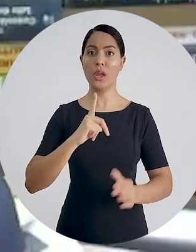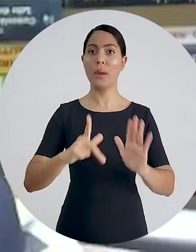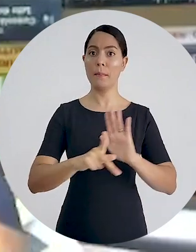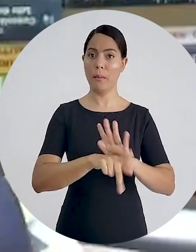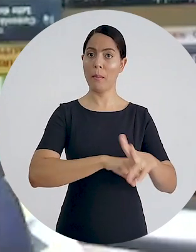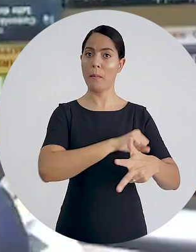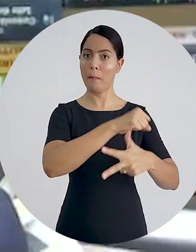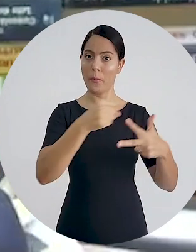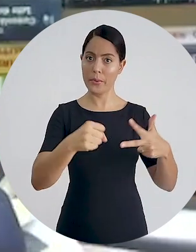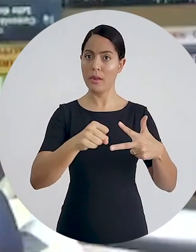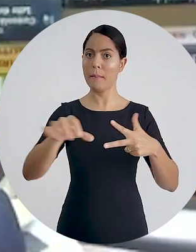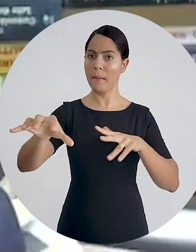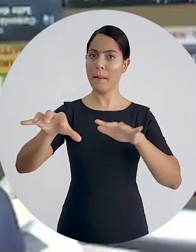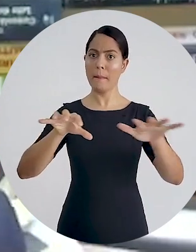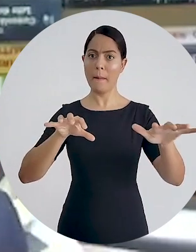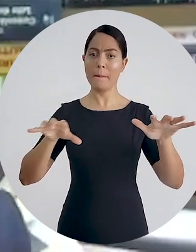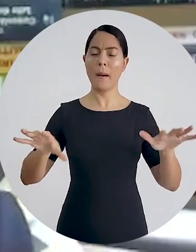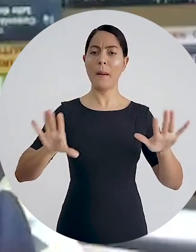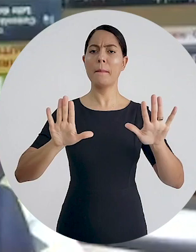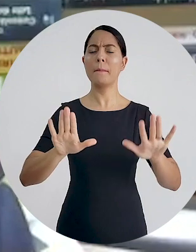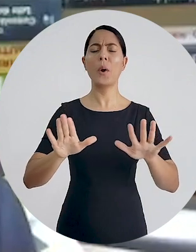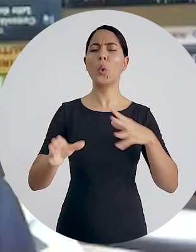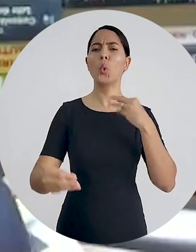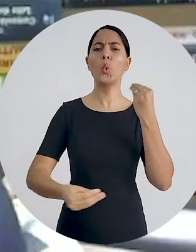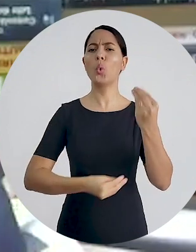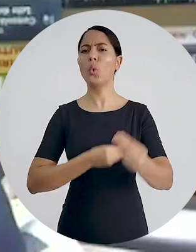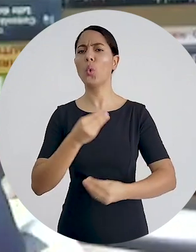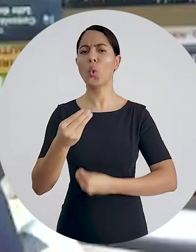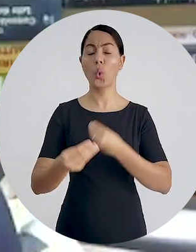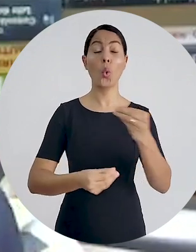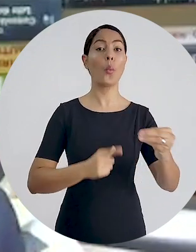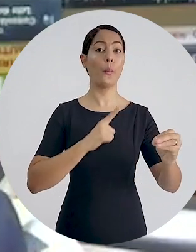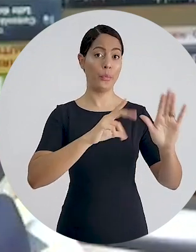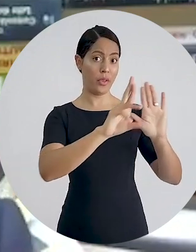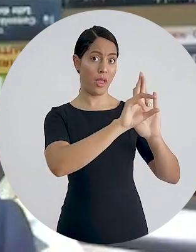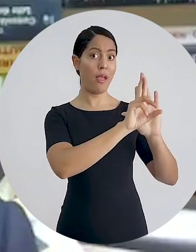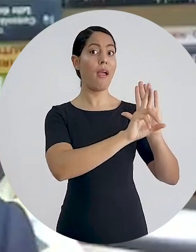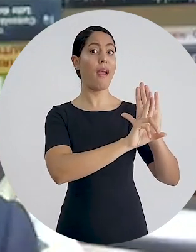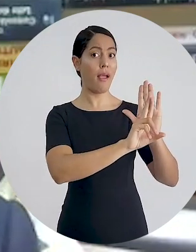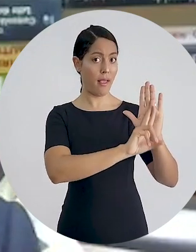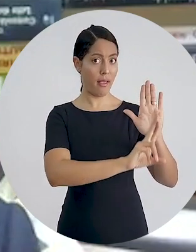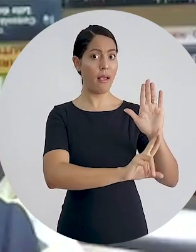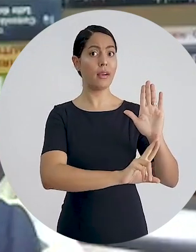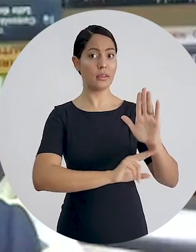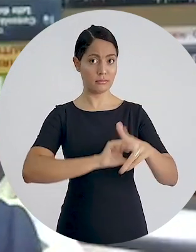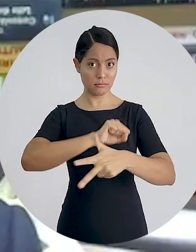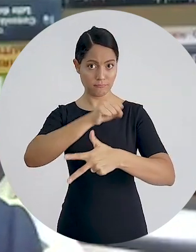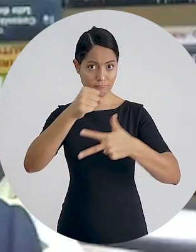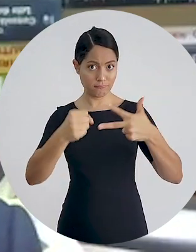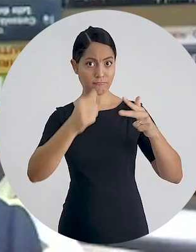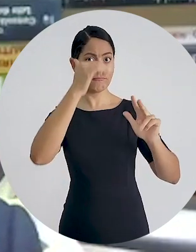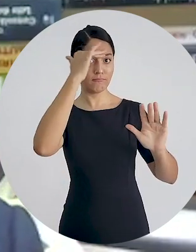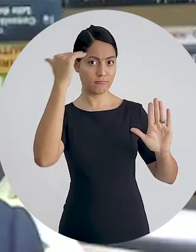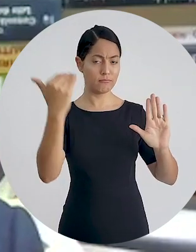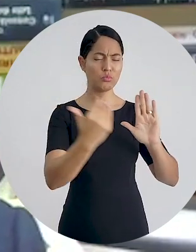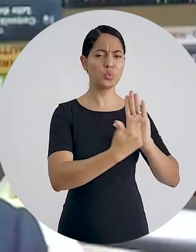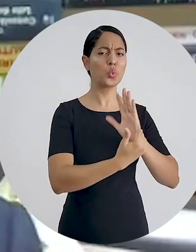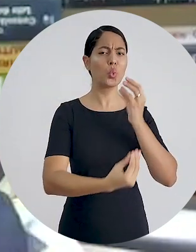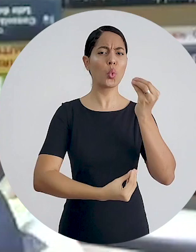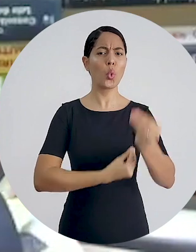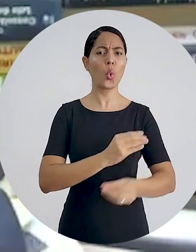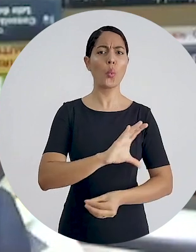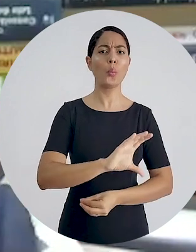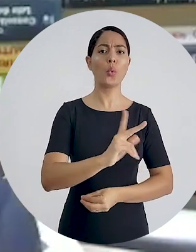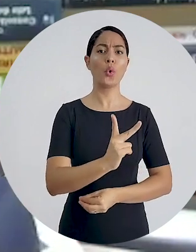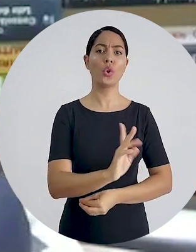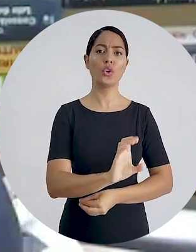o princípio da separação de poderes, os poderes estavam submetidos a um regime de checks